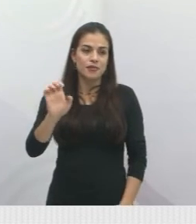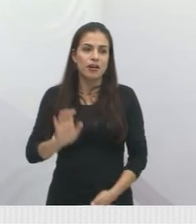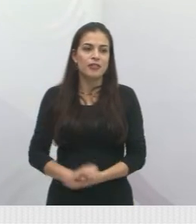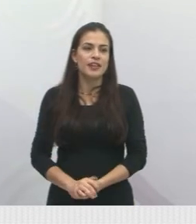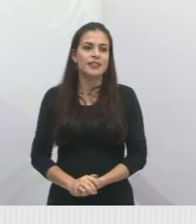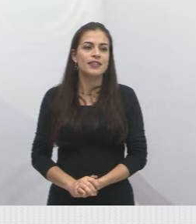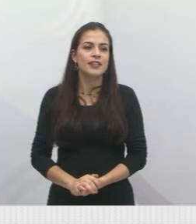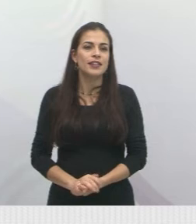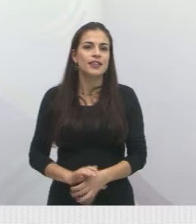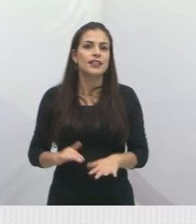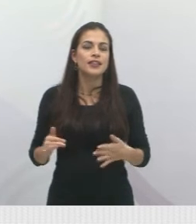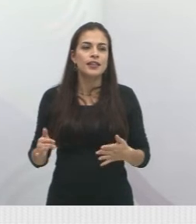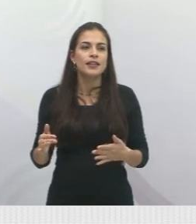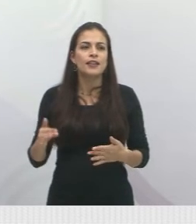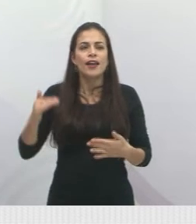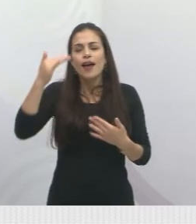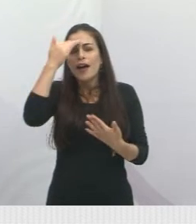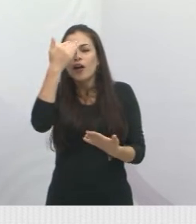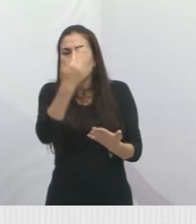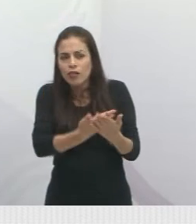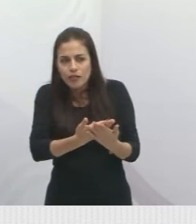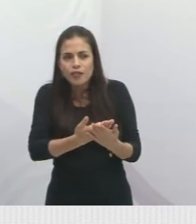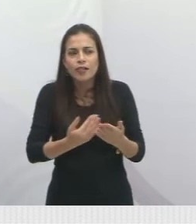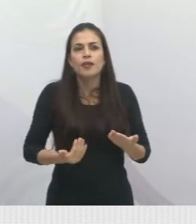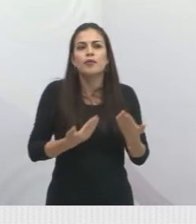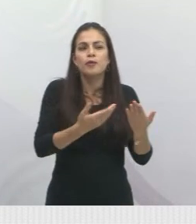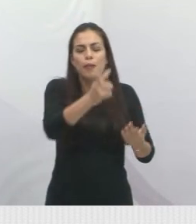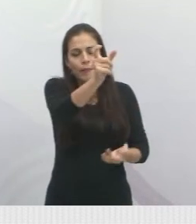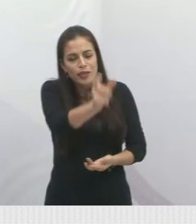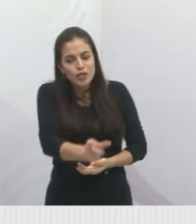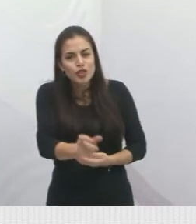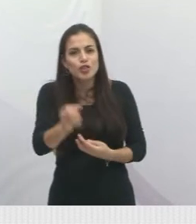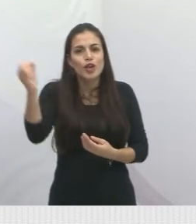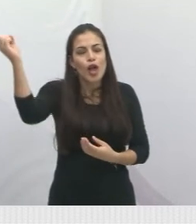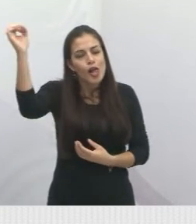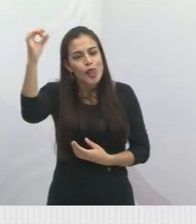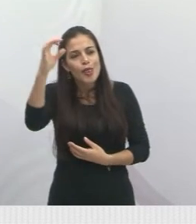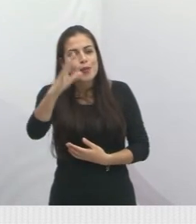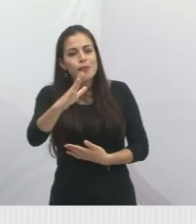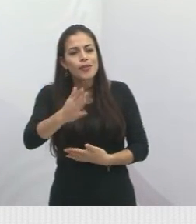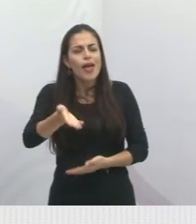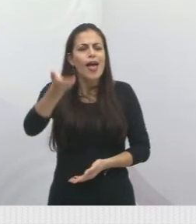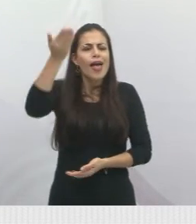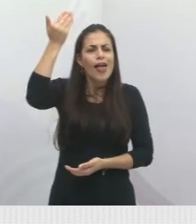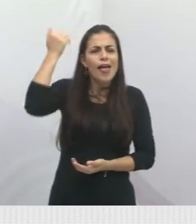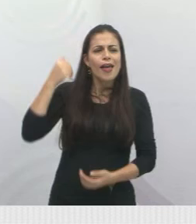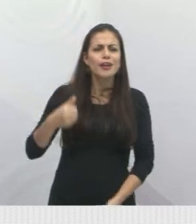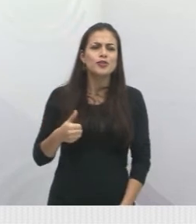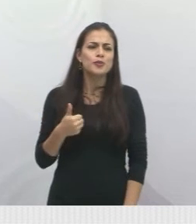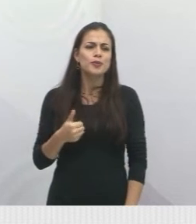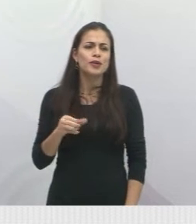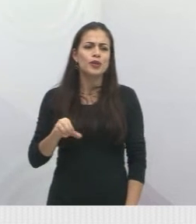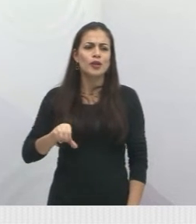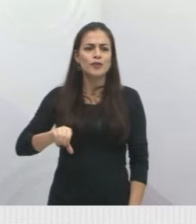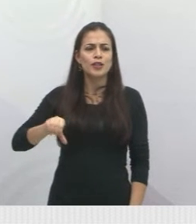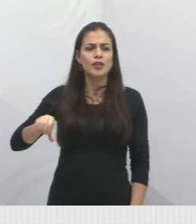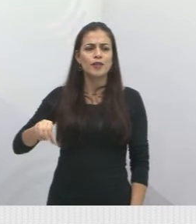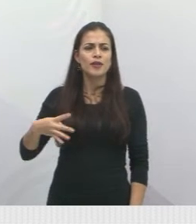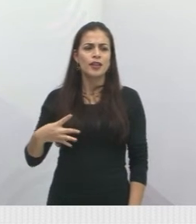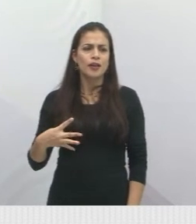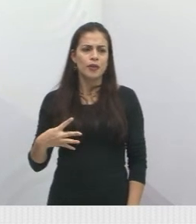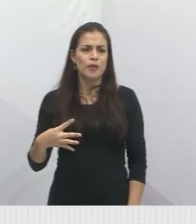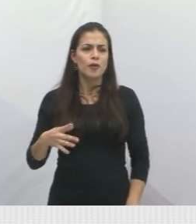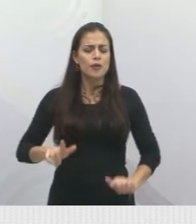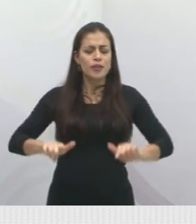a confiança numa pessoa tão iluminada, numa pessoa que desde 1994 defende o nosso município